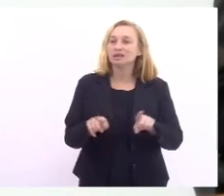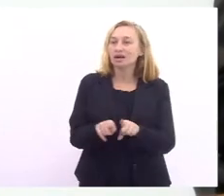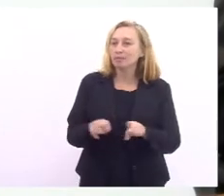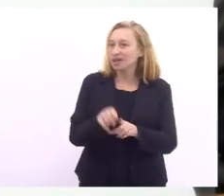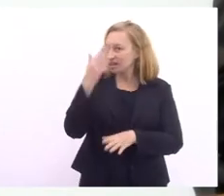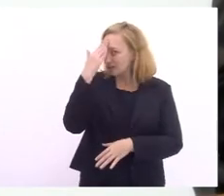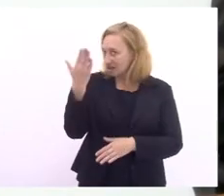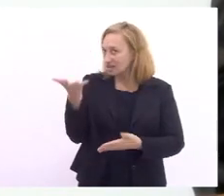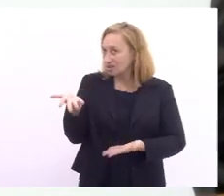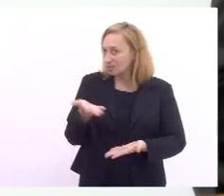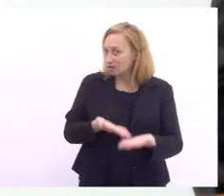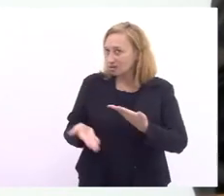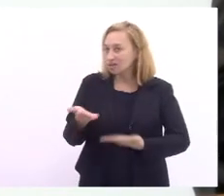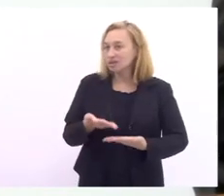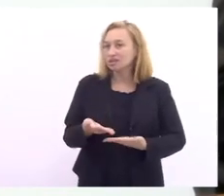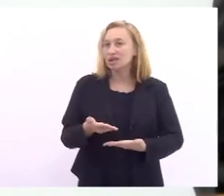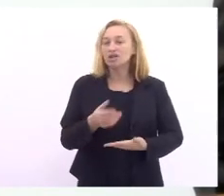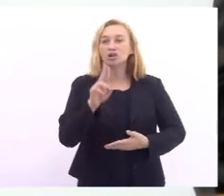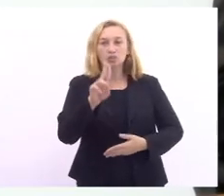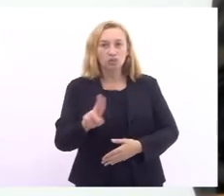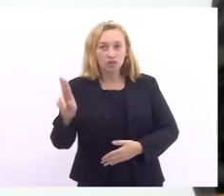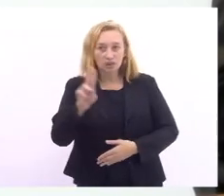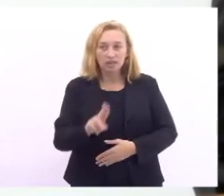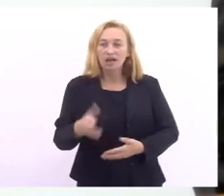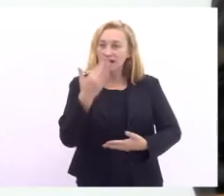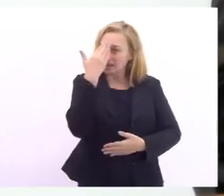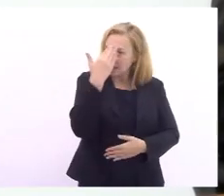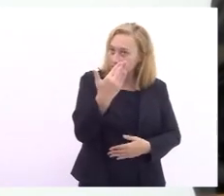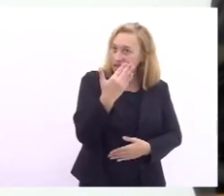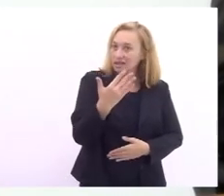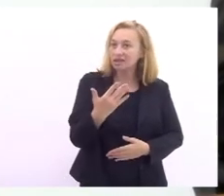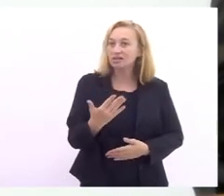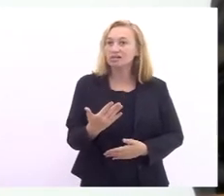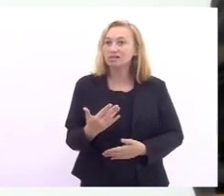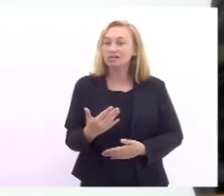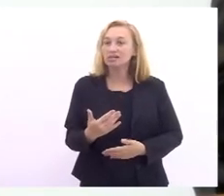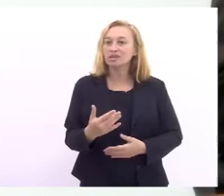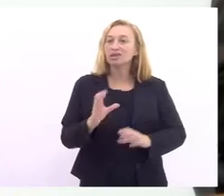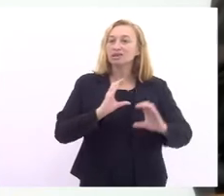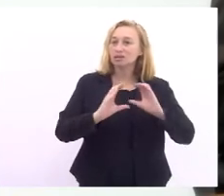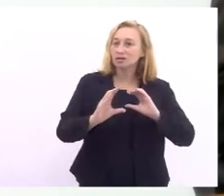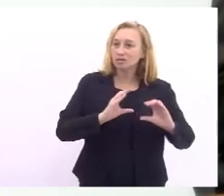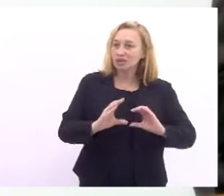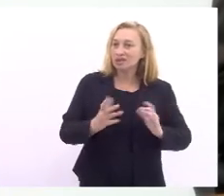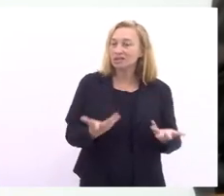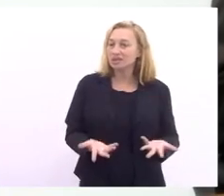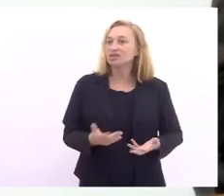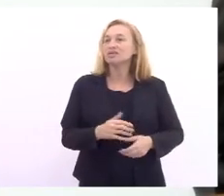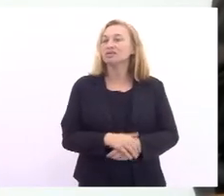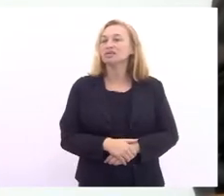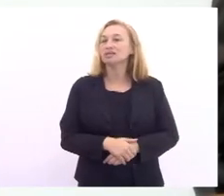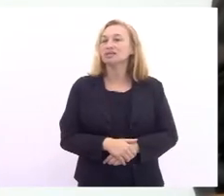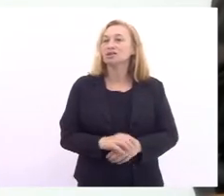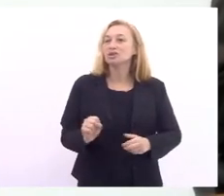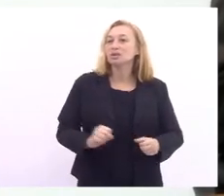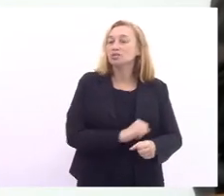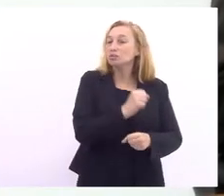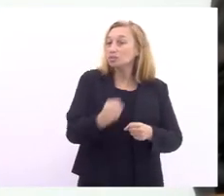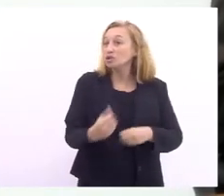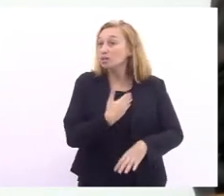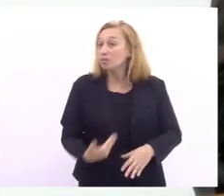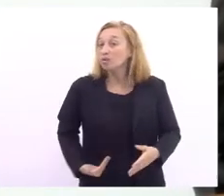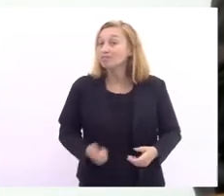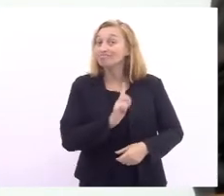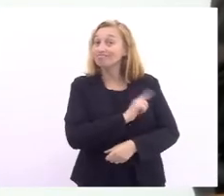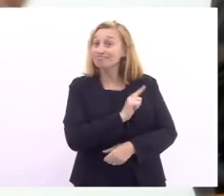agradecer o nosso parceiros da Universidade Quero agradecer o nossos interruptores parceiros Duda do poder público